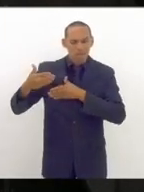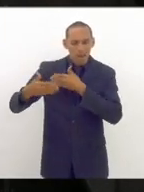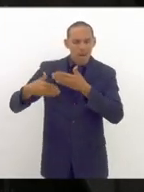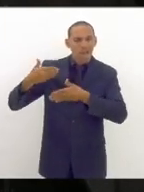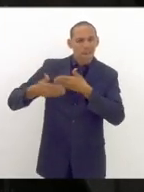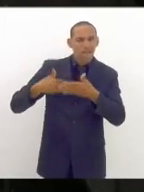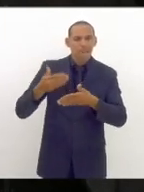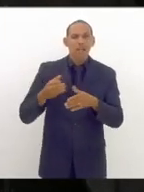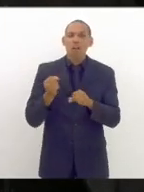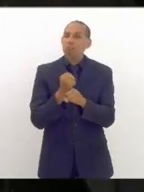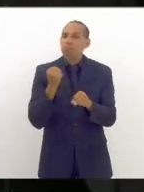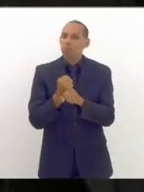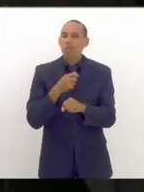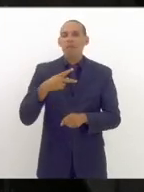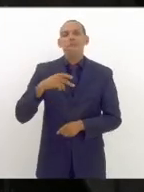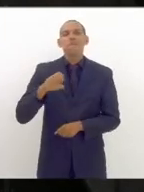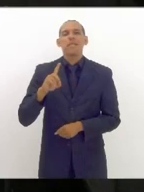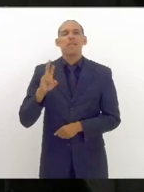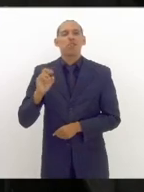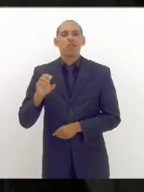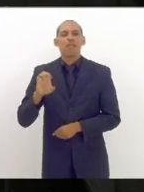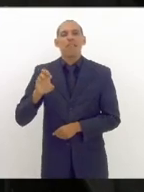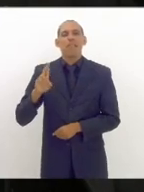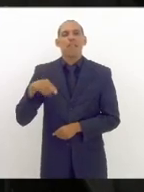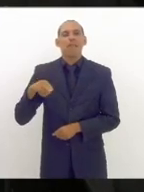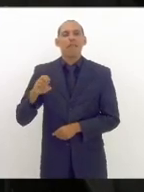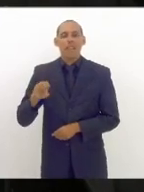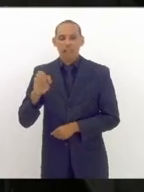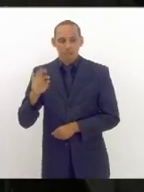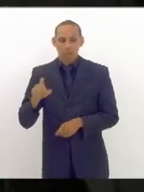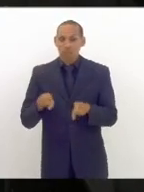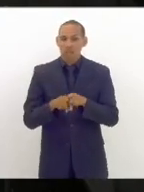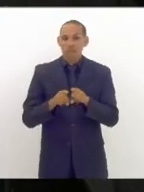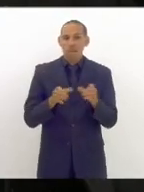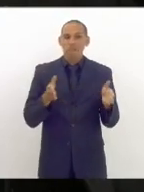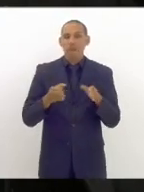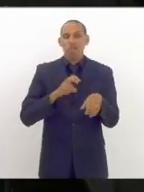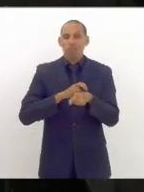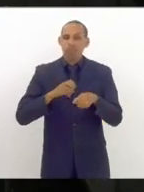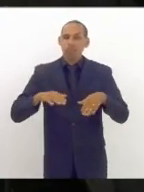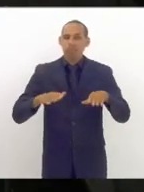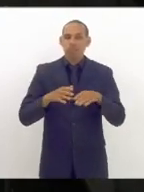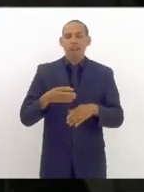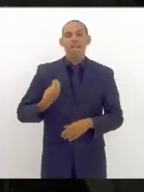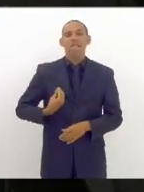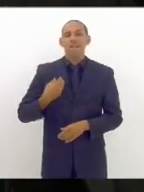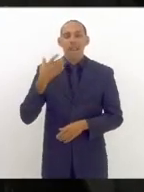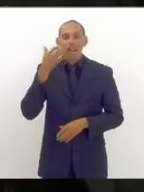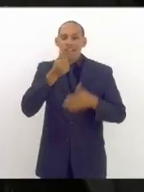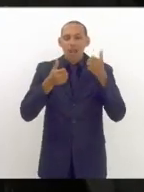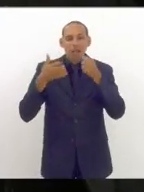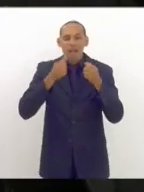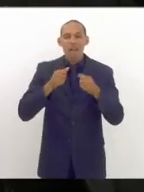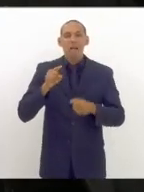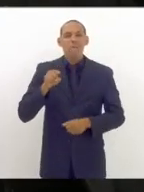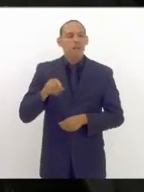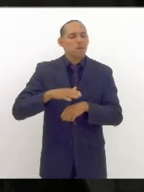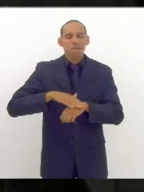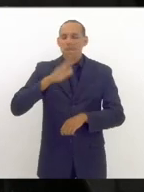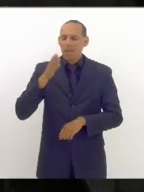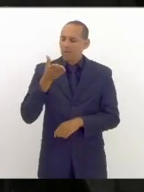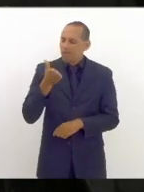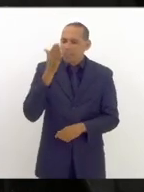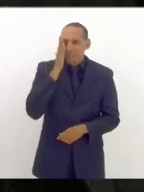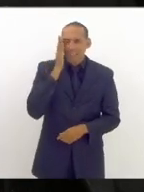na reconstrução do Pedro Ernesto e que o senhor fez durante a pandemia da Covid-19, salvando milhares de vidas no nosso Estado. O senhor sabe